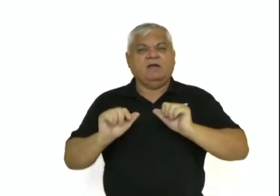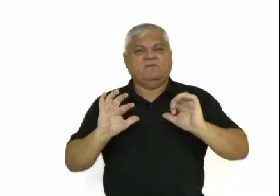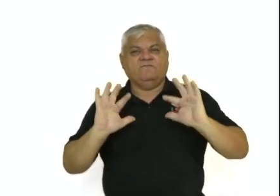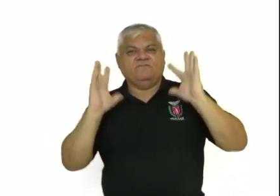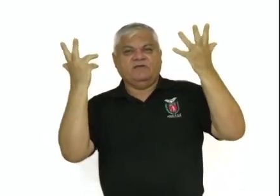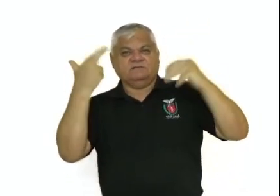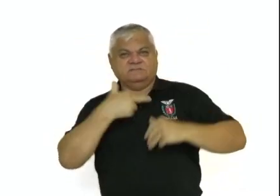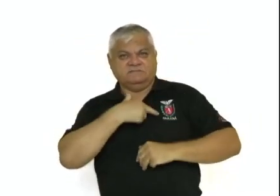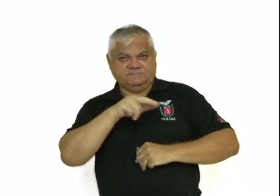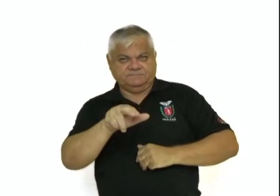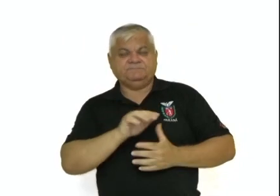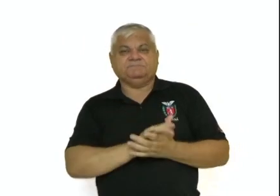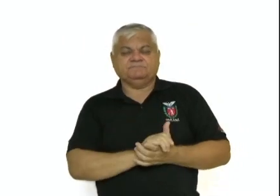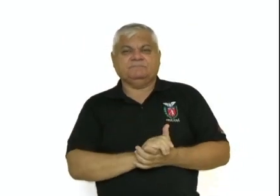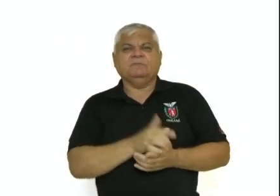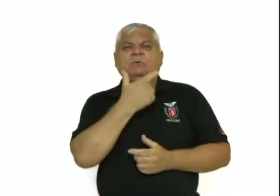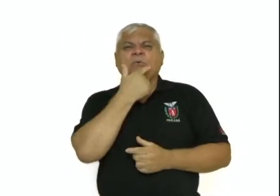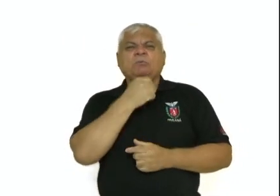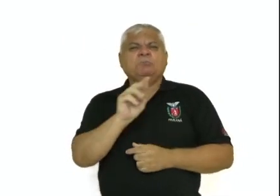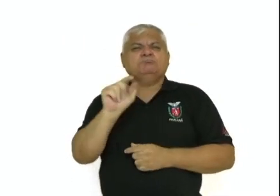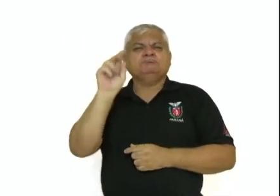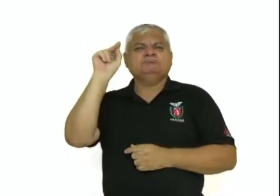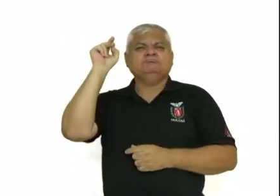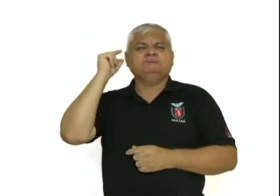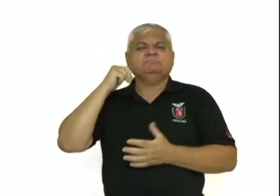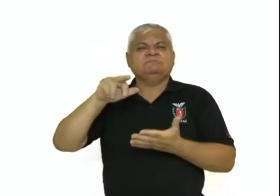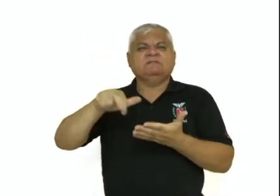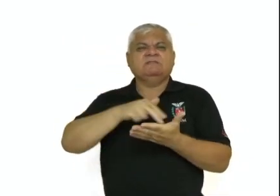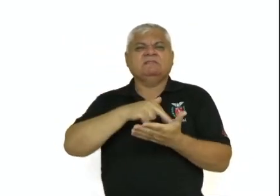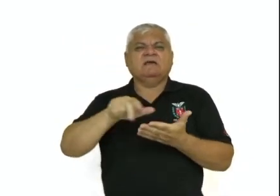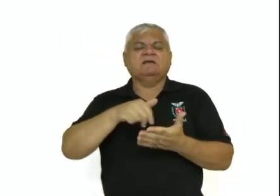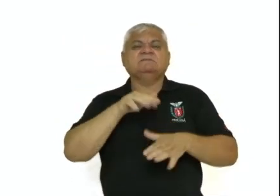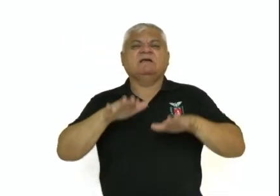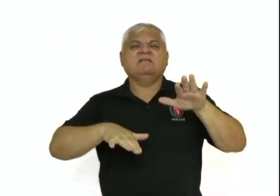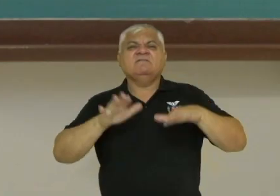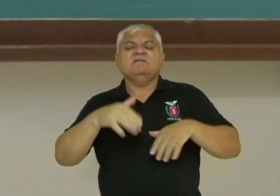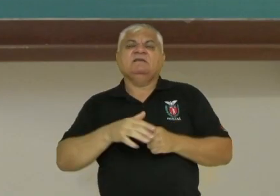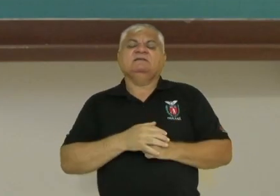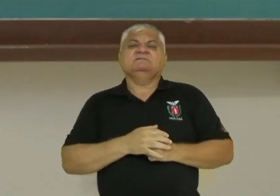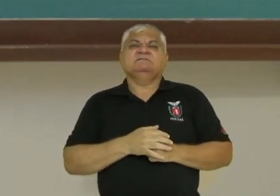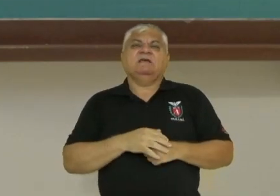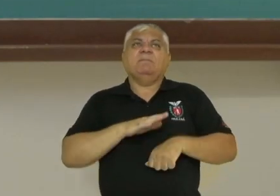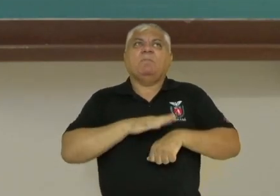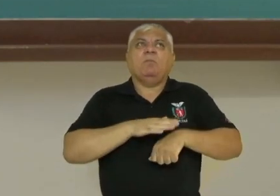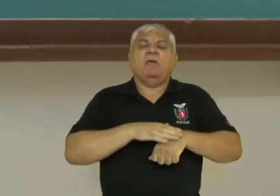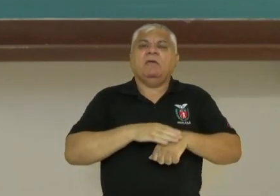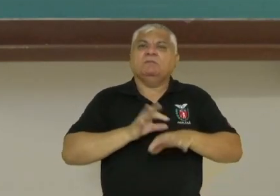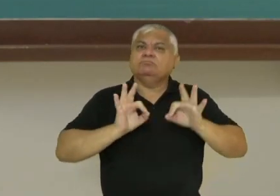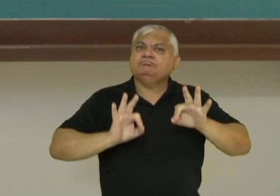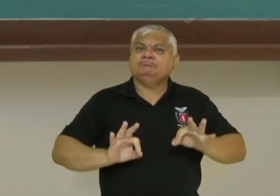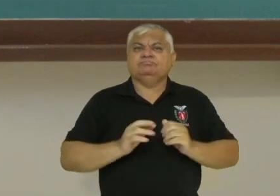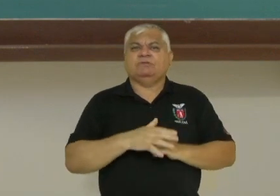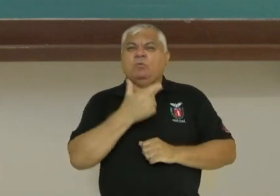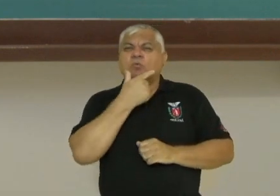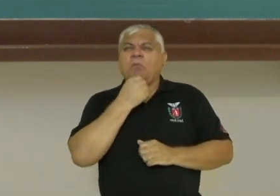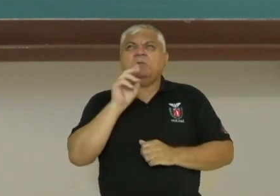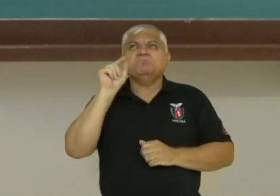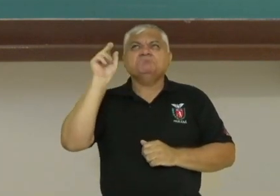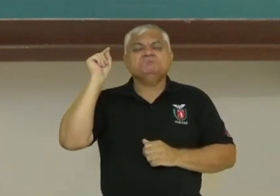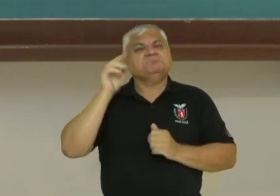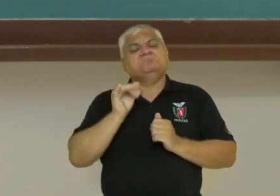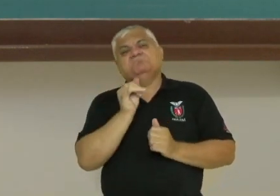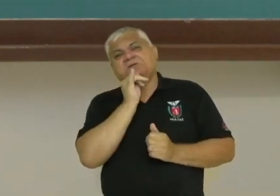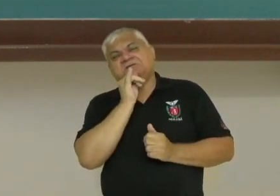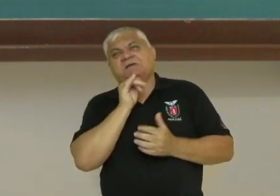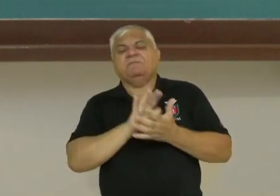religião. O homem antigo dançava os momentos solenes de sua vida. Então esse homem antigo, ele dançava